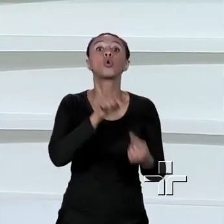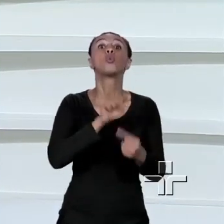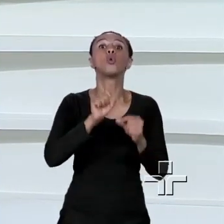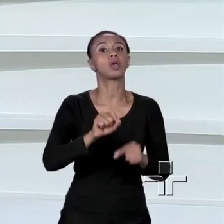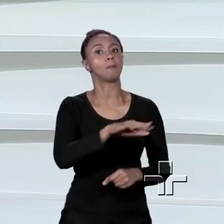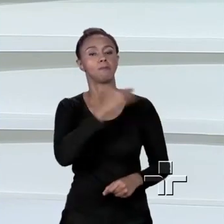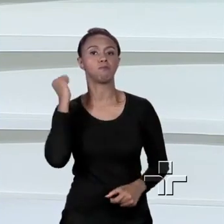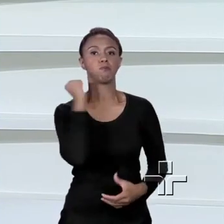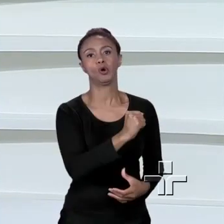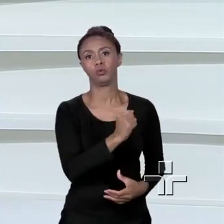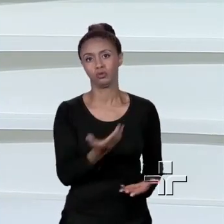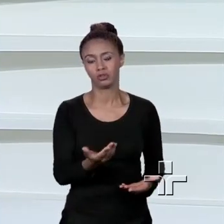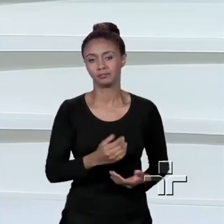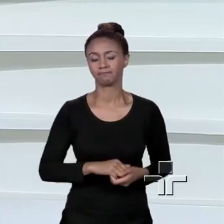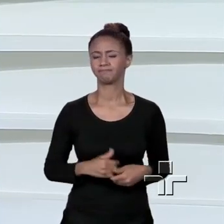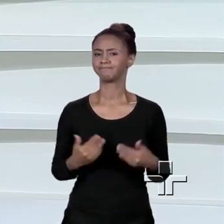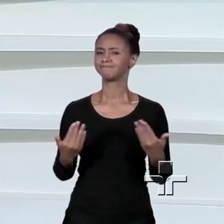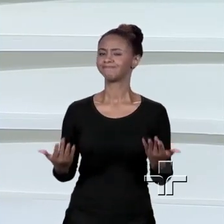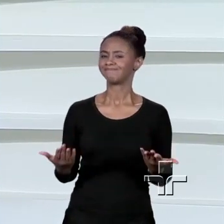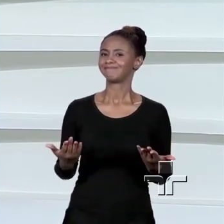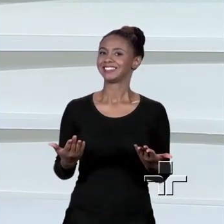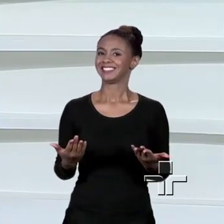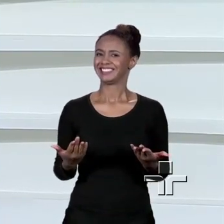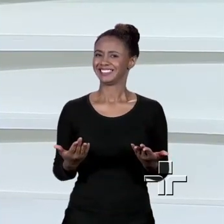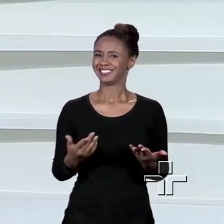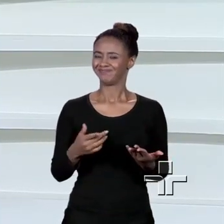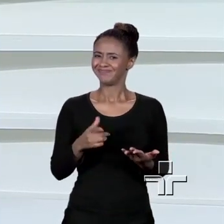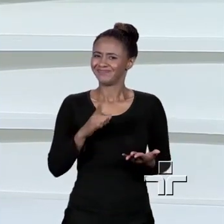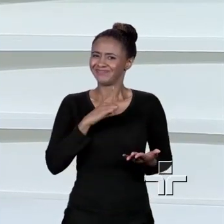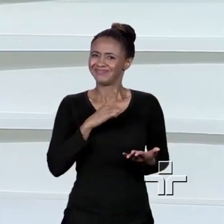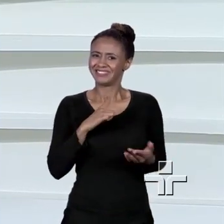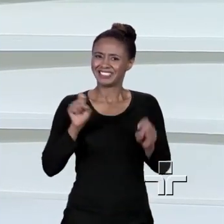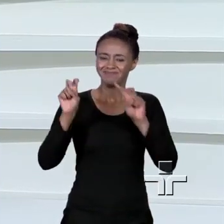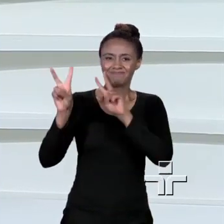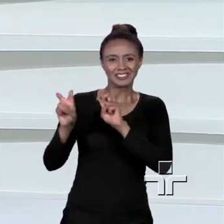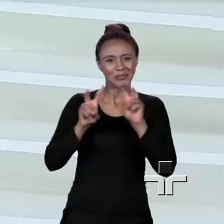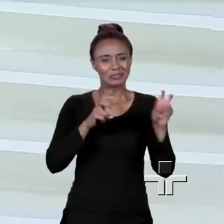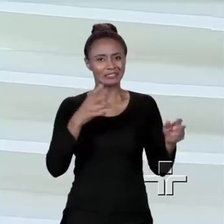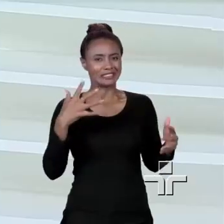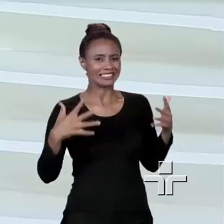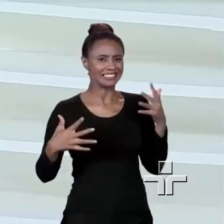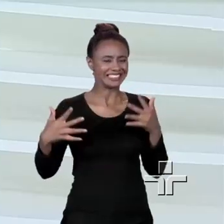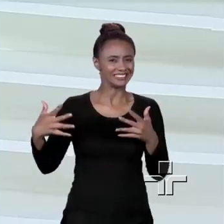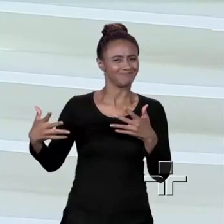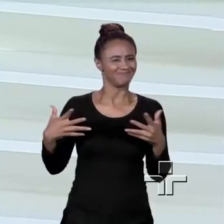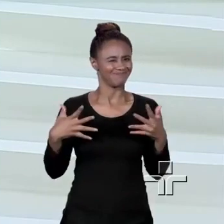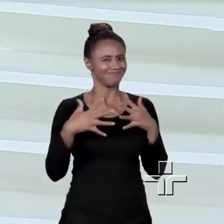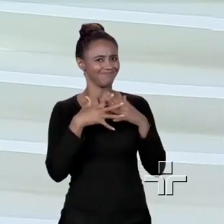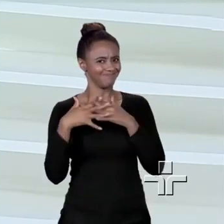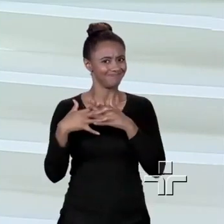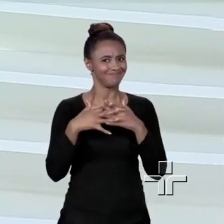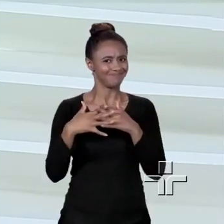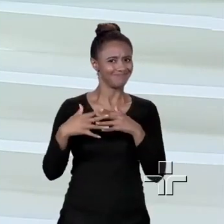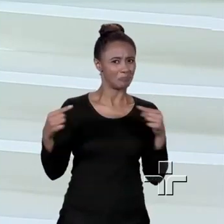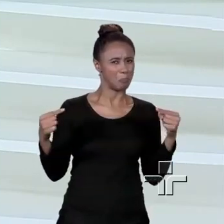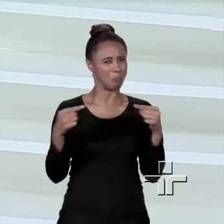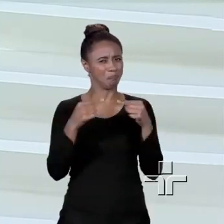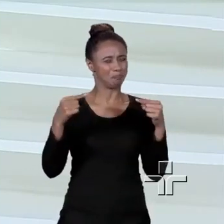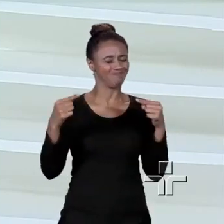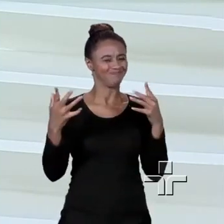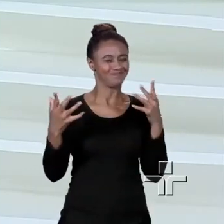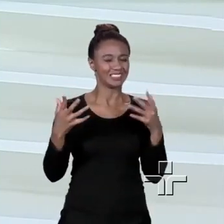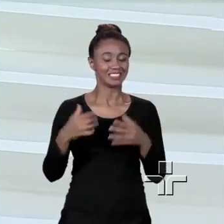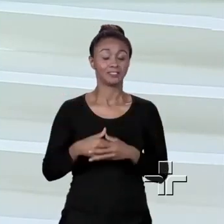atuações aí parecem muito conflitantes, um pouco conflitantes, eu diria? Olha, Sérgio, eu me sinto dentro